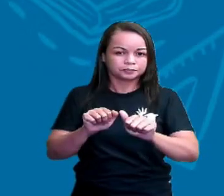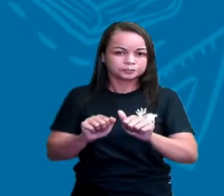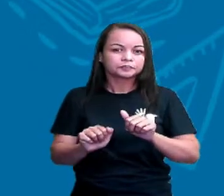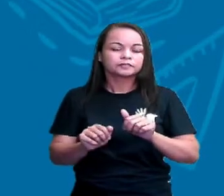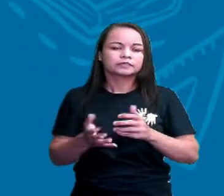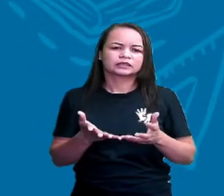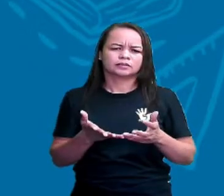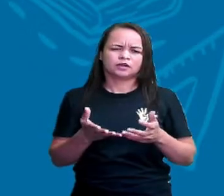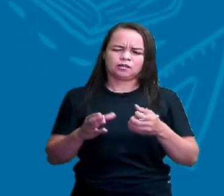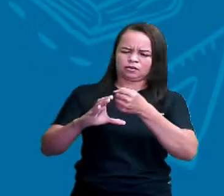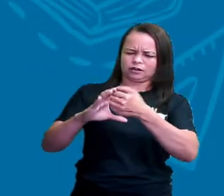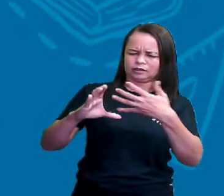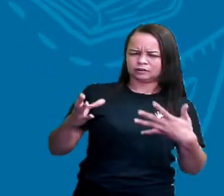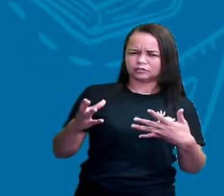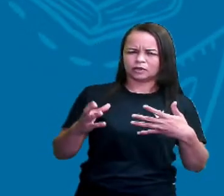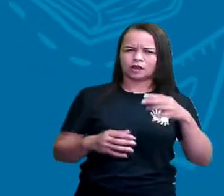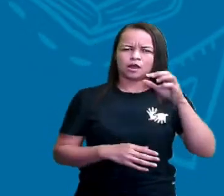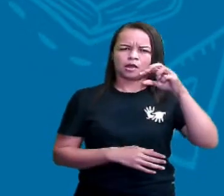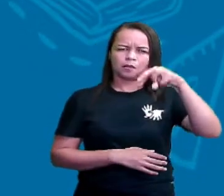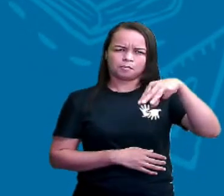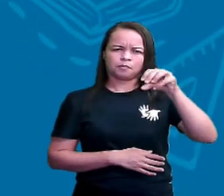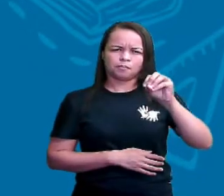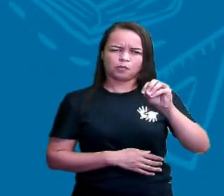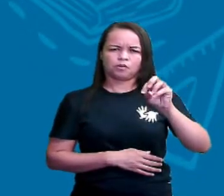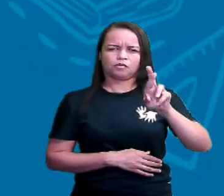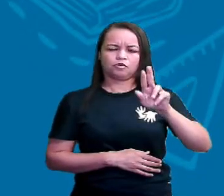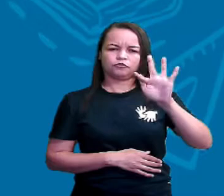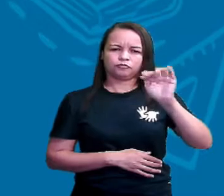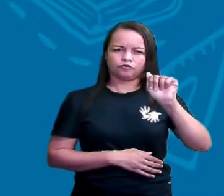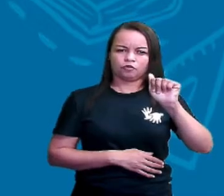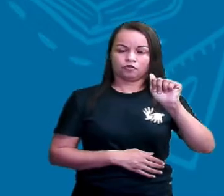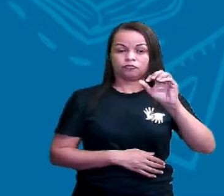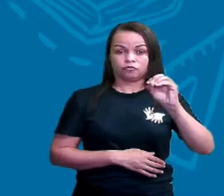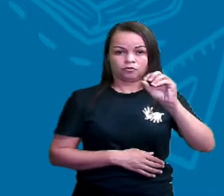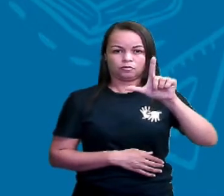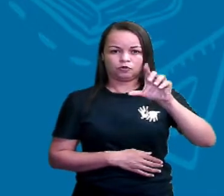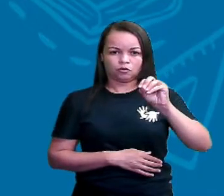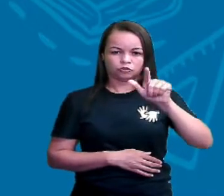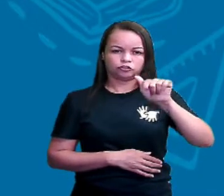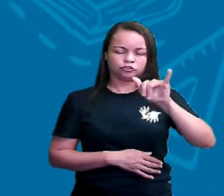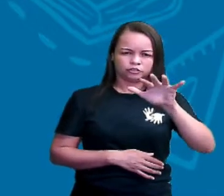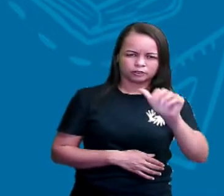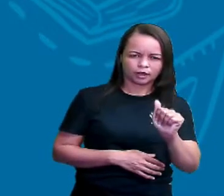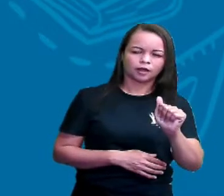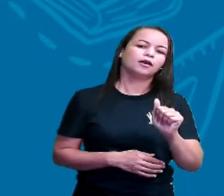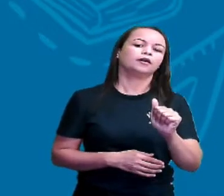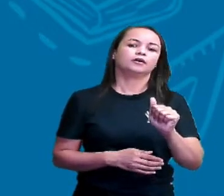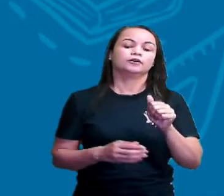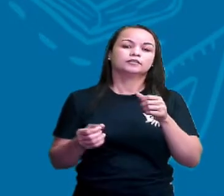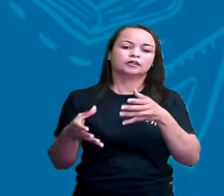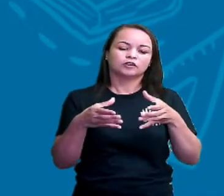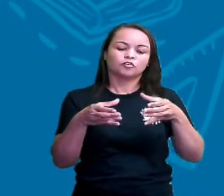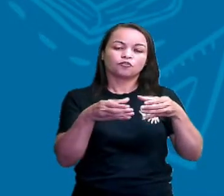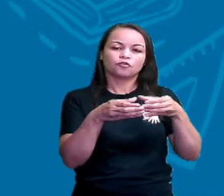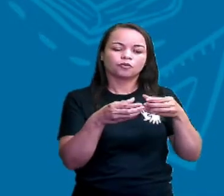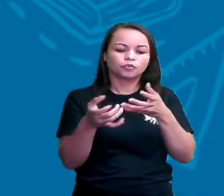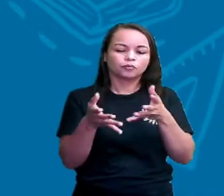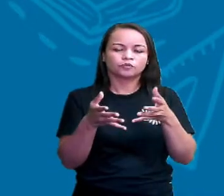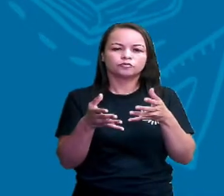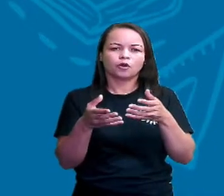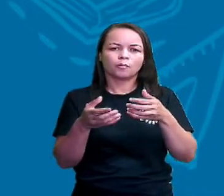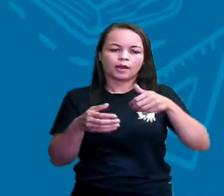professor, característica morfológica está relacionado com a forma. Então, cada animal vai ter um formato